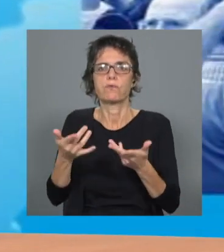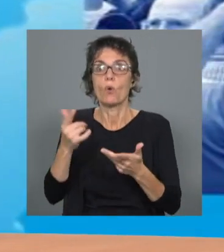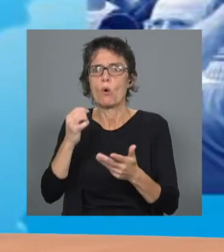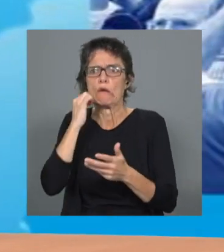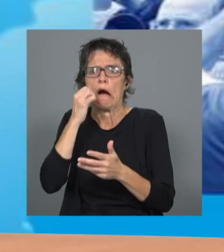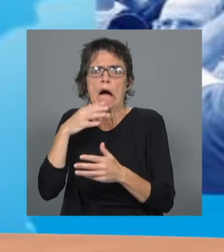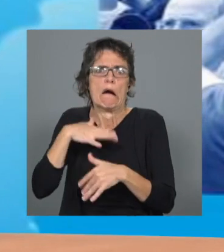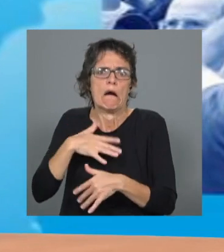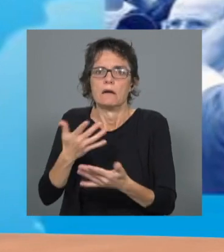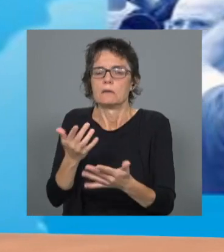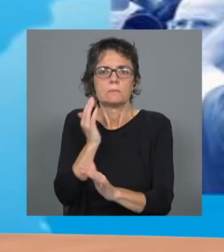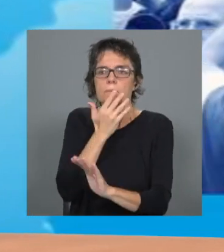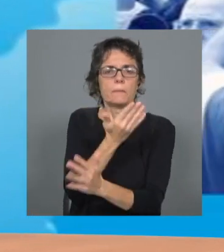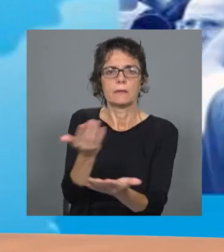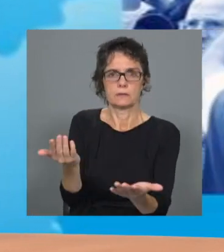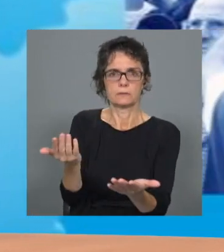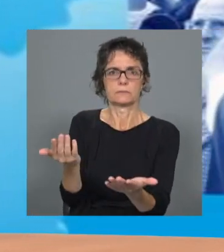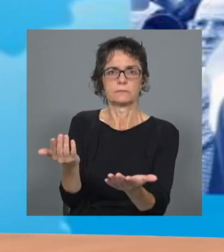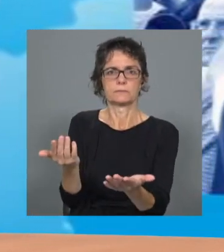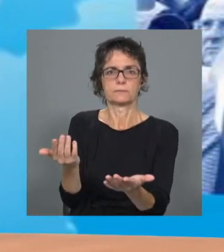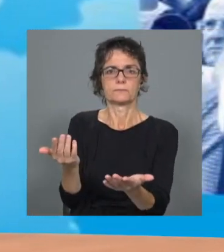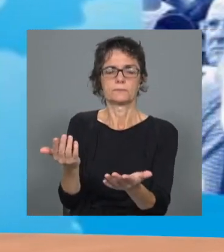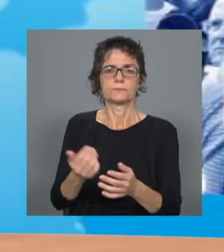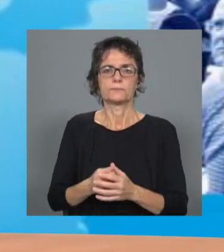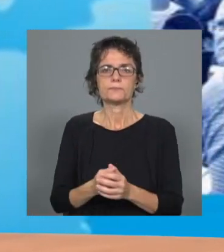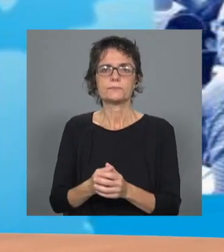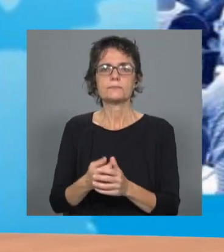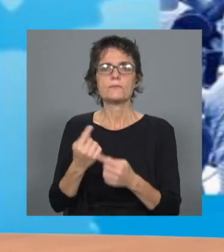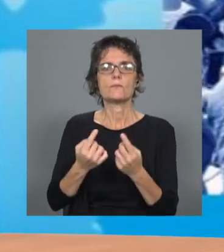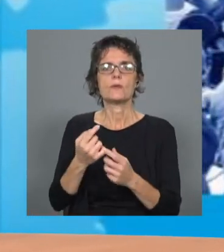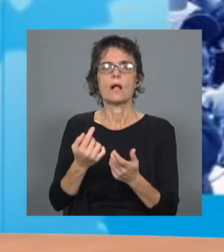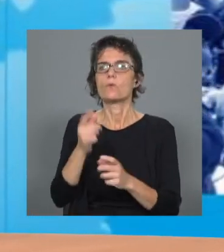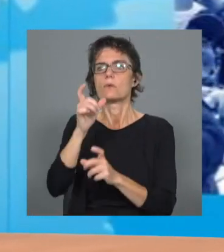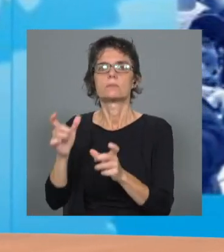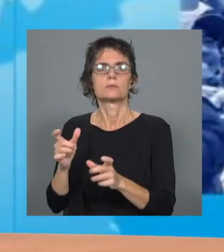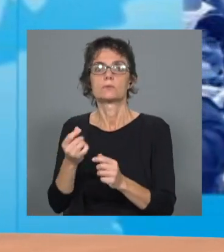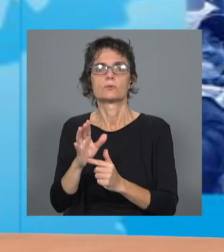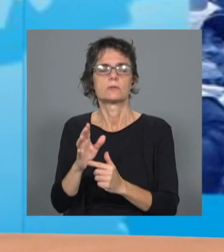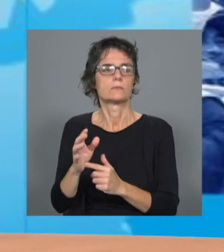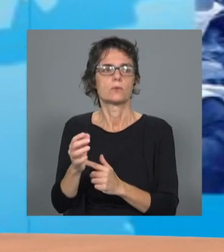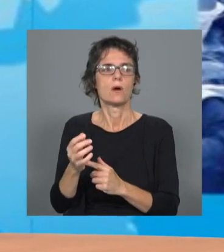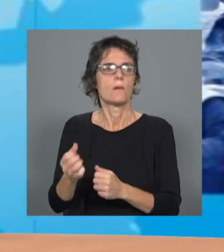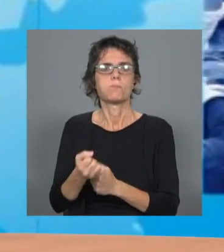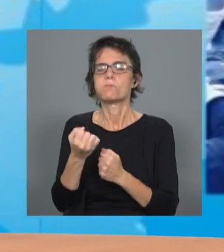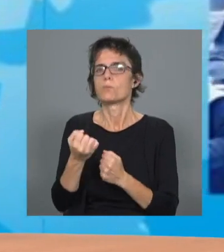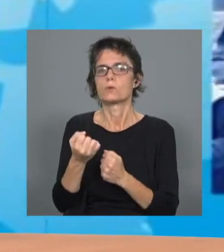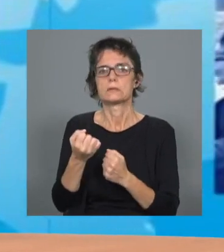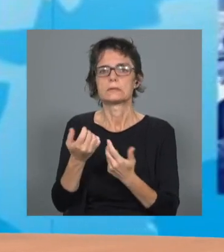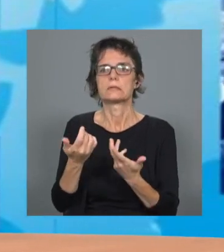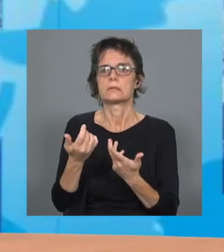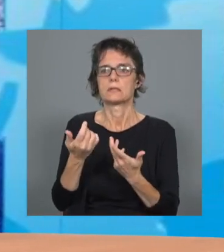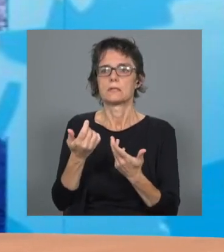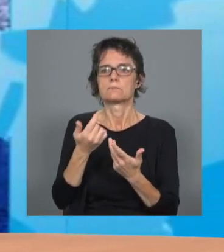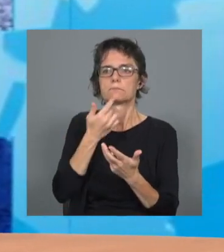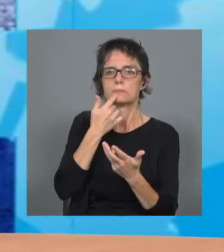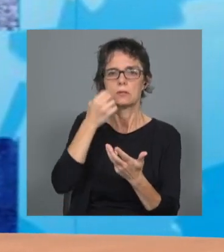ajustar-se facilmente às diferentes situações. Outras pessoas há que não têm essas capacidades, elas não são menores por causa disso. O livro também traz a